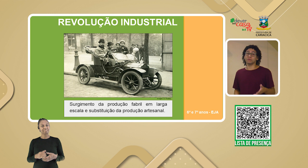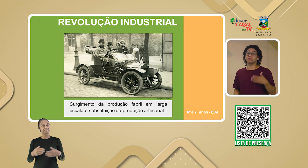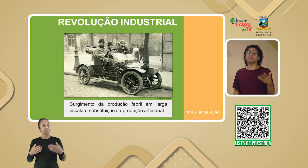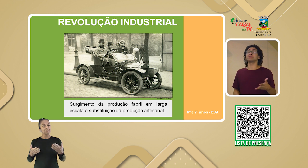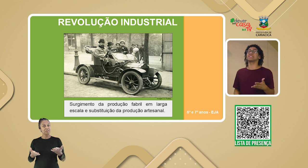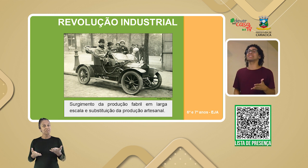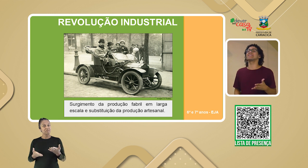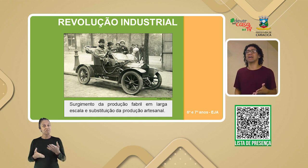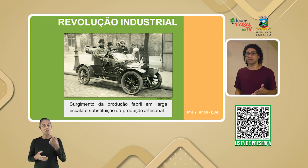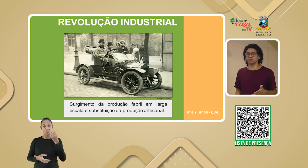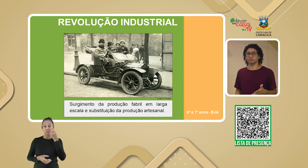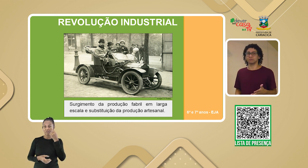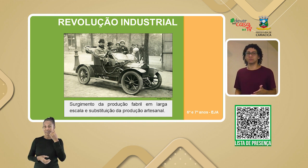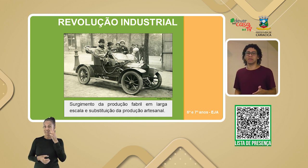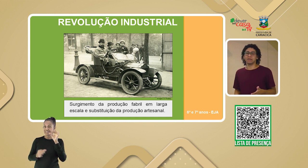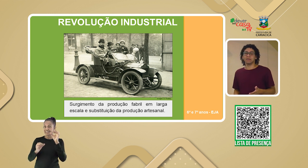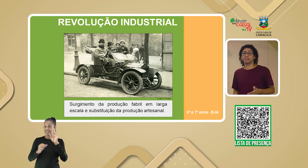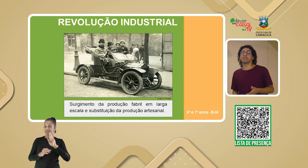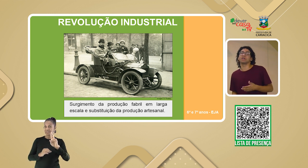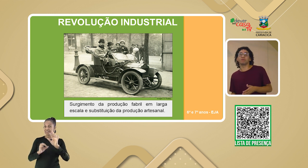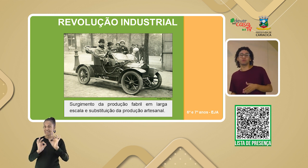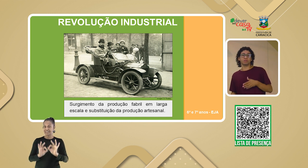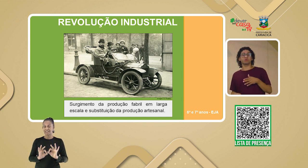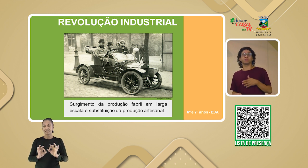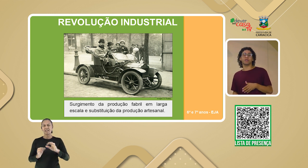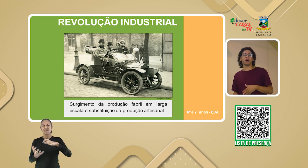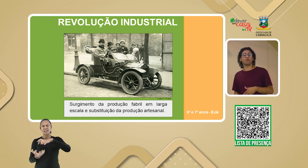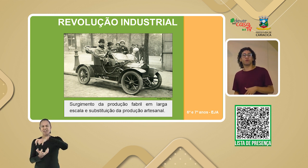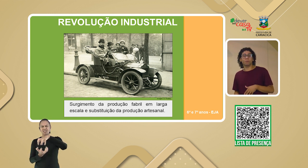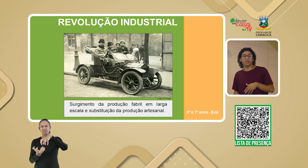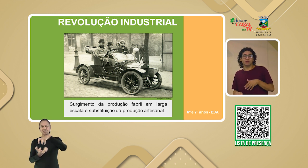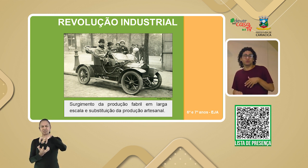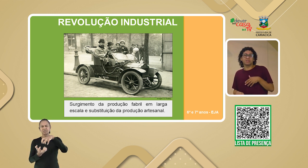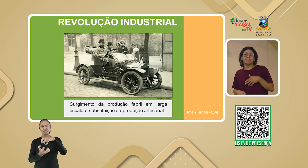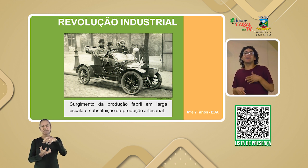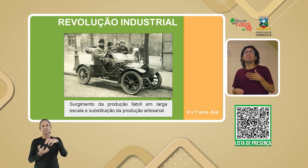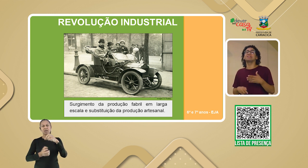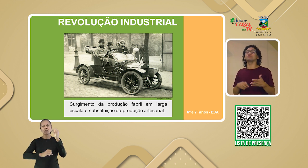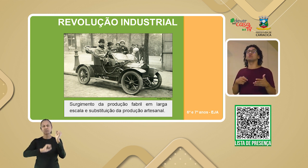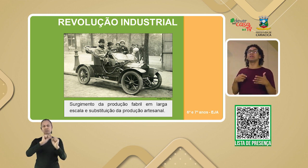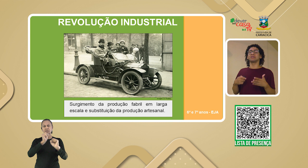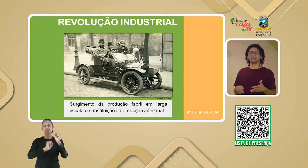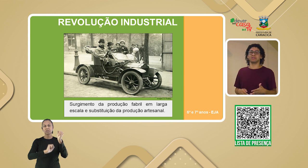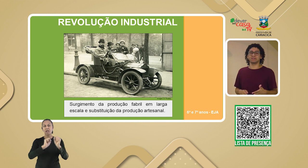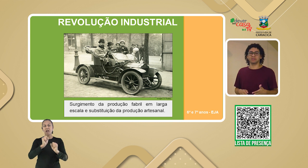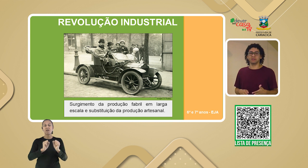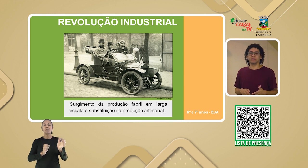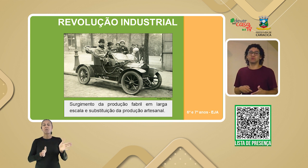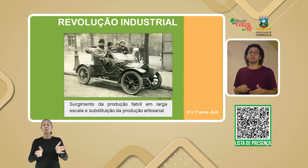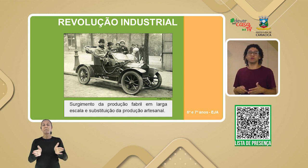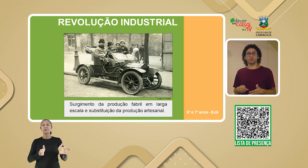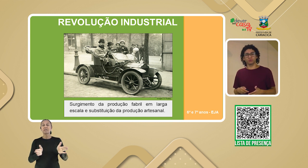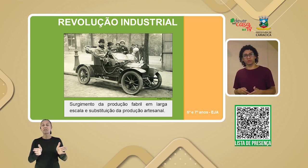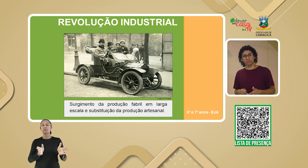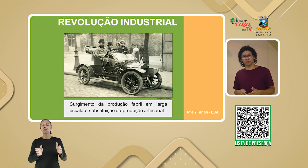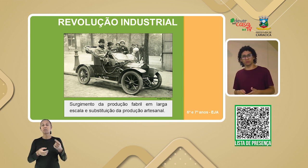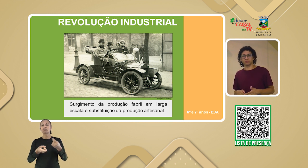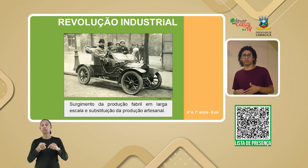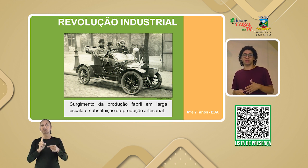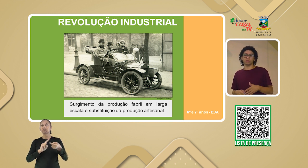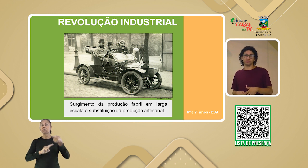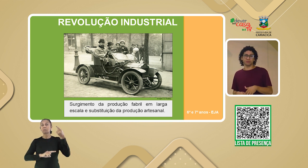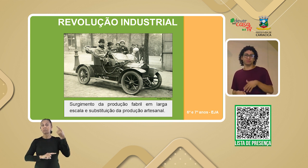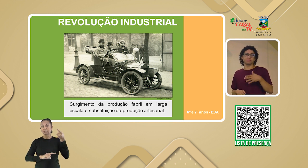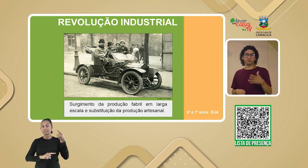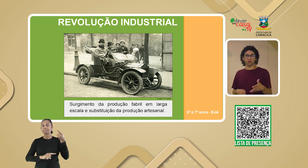Bom, agora vamos ver se vocês acertaram. Gente, a Revolução Industrial foi um período de grandes mudanças nos meios de produção